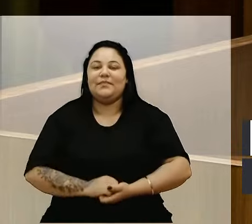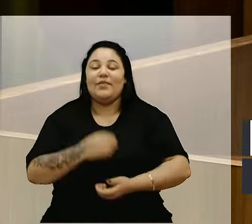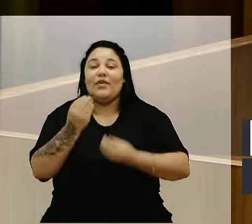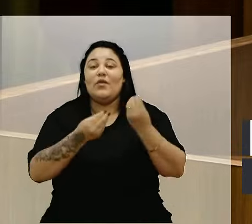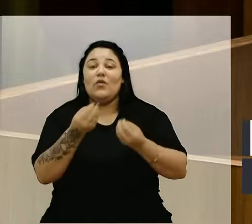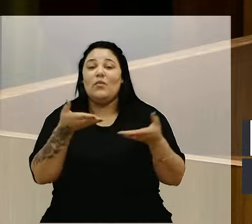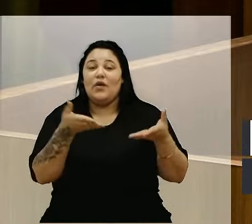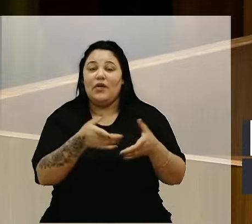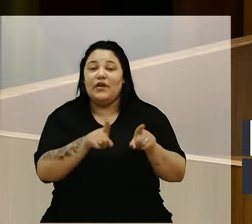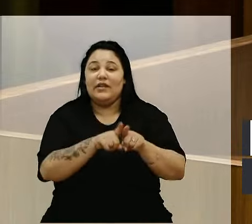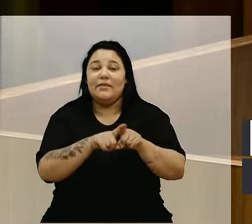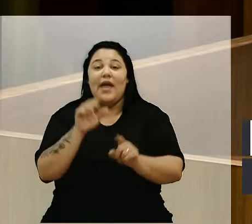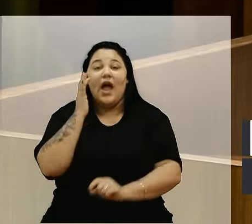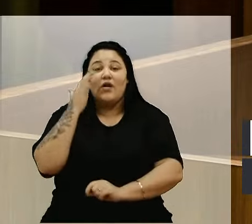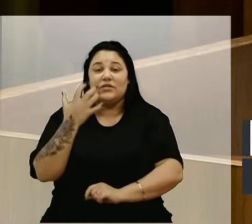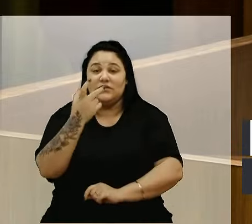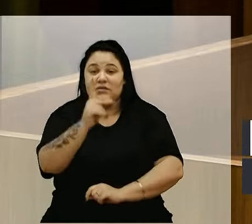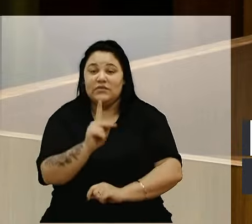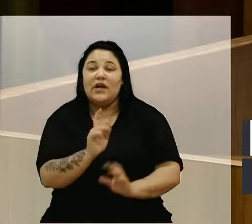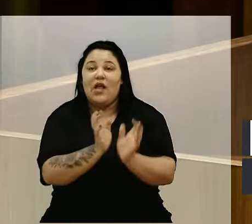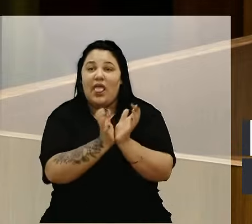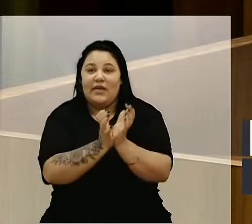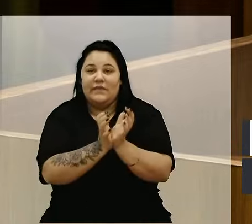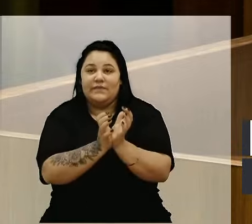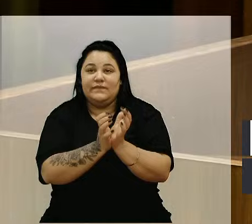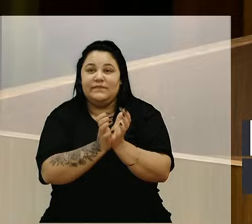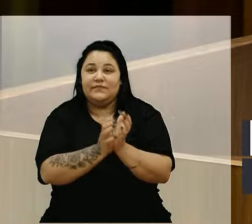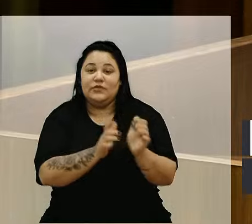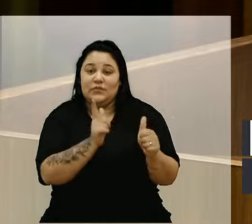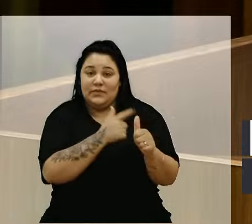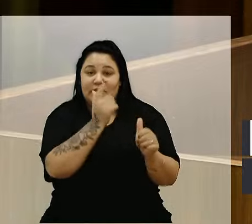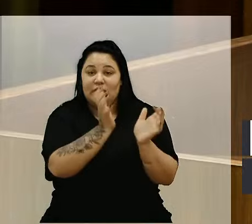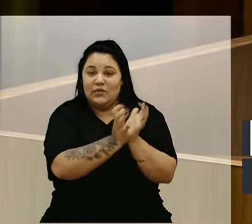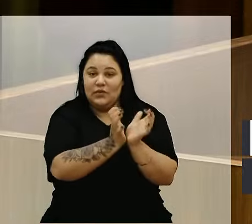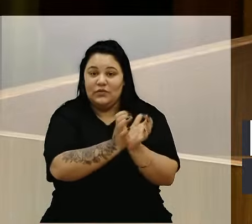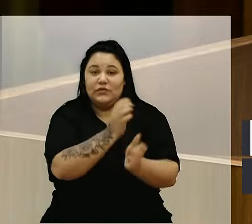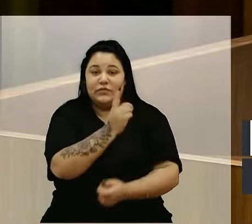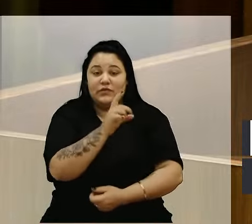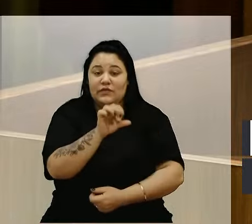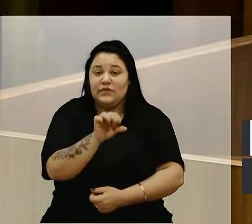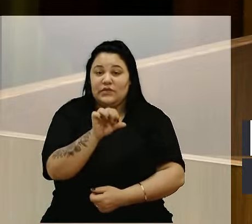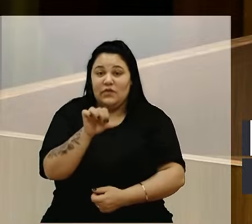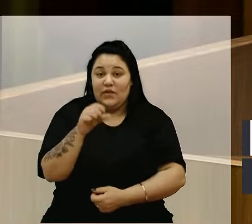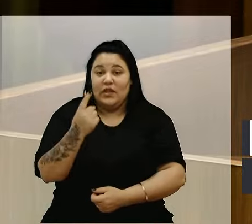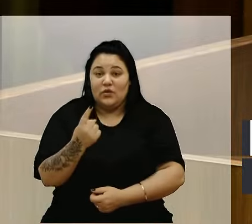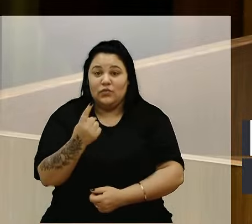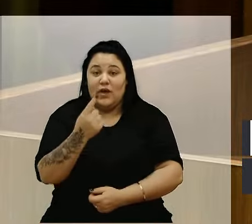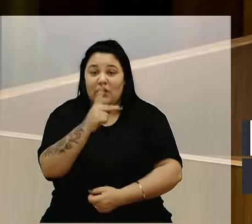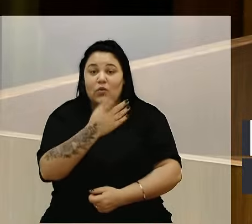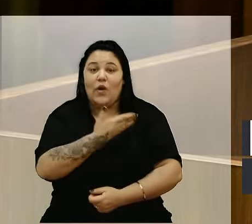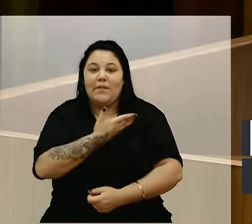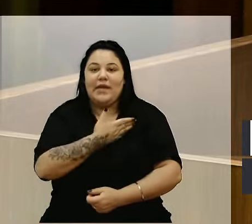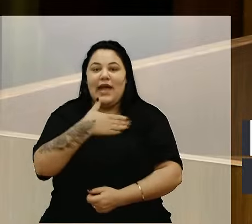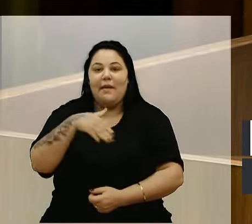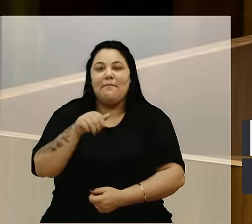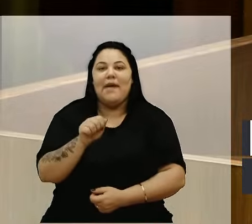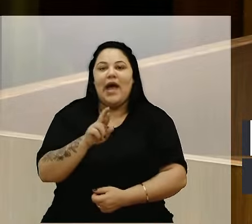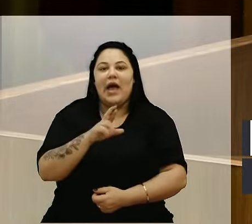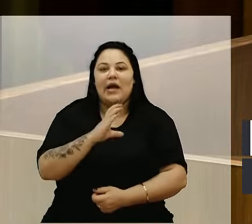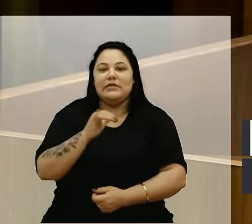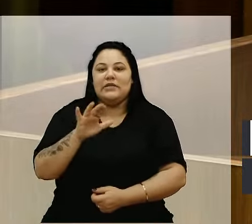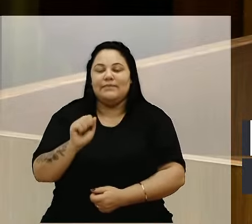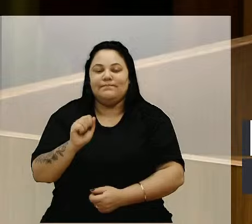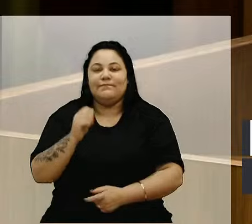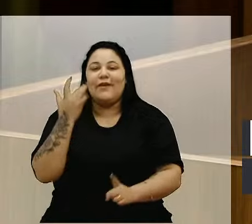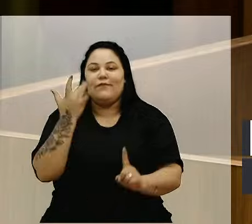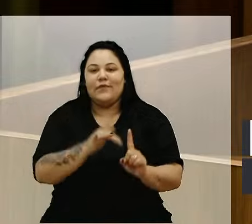recentemente aconteceu com a tua colega de primeira turma, lá de 1991, a tua amiga Márcia de Oliveira, vítima